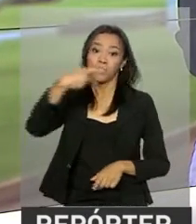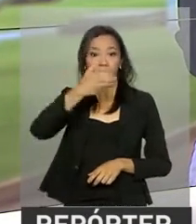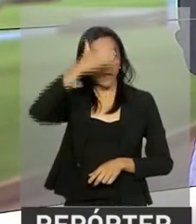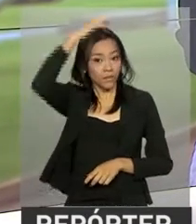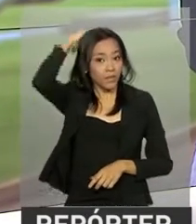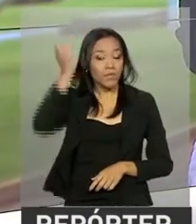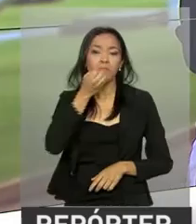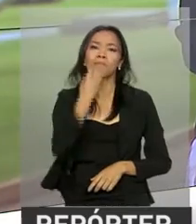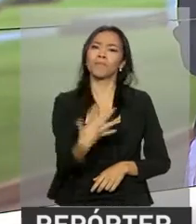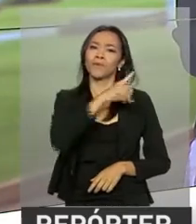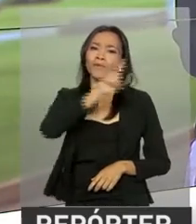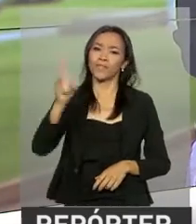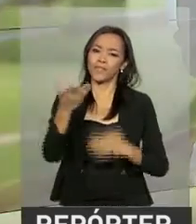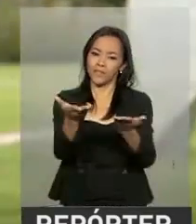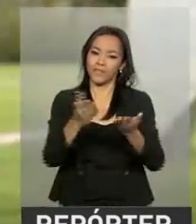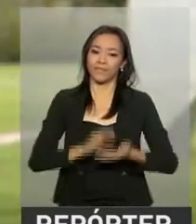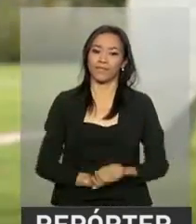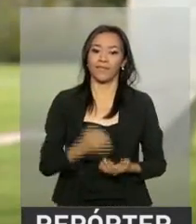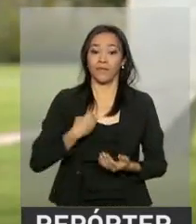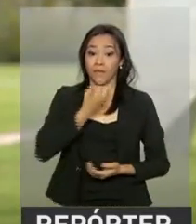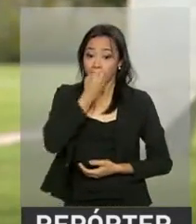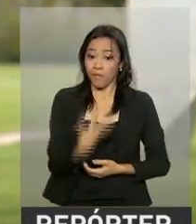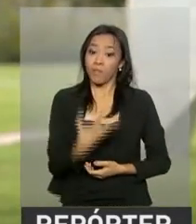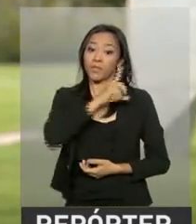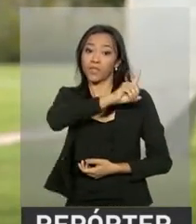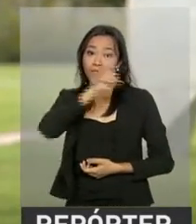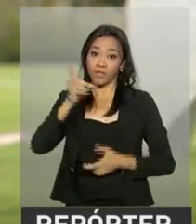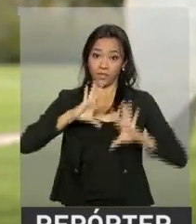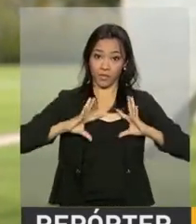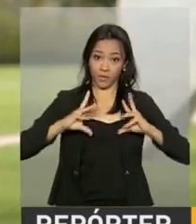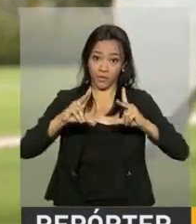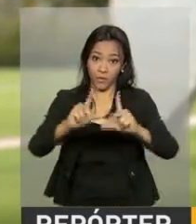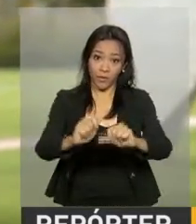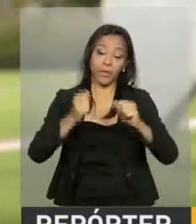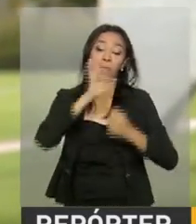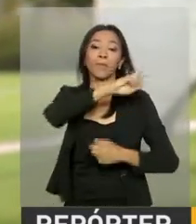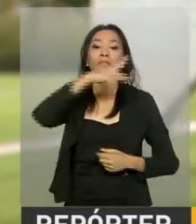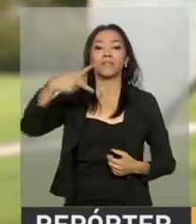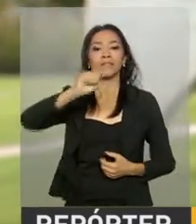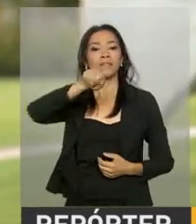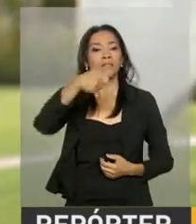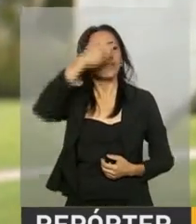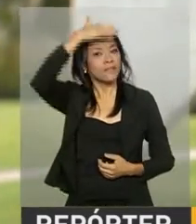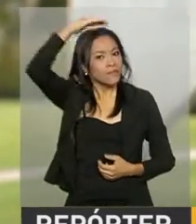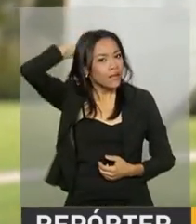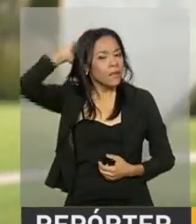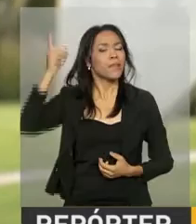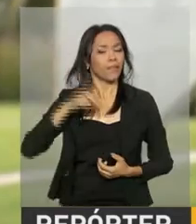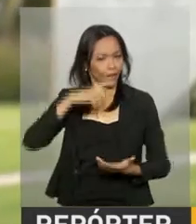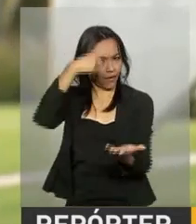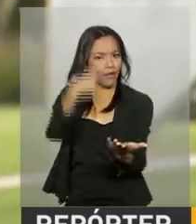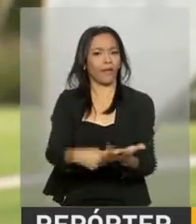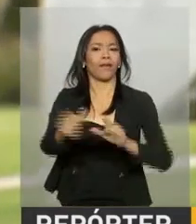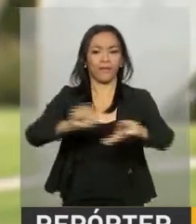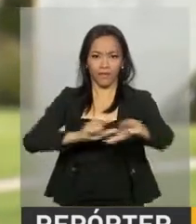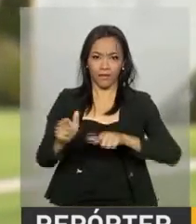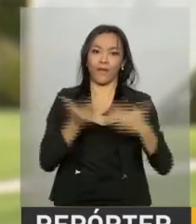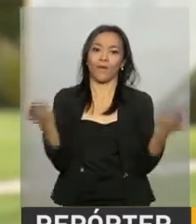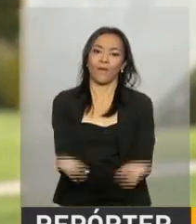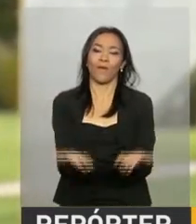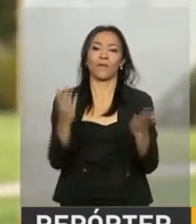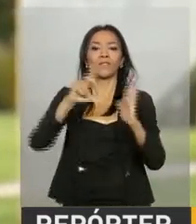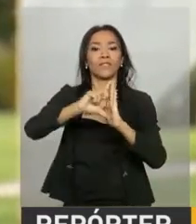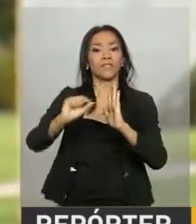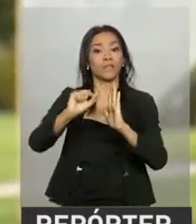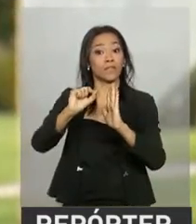Paola. Bom dia, José Luiz. Bom dia a todos. O presidente em exercício Michel Temer tem compromissos hoje aqui no Palácio do Planalto. Às